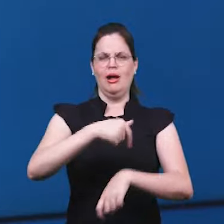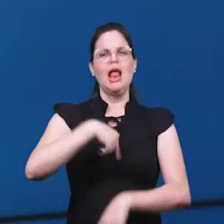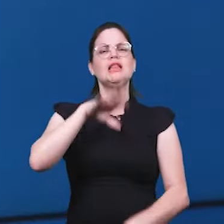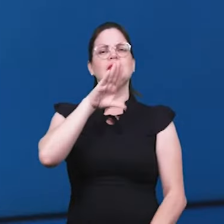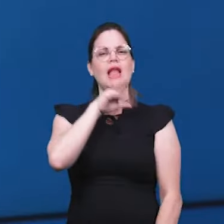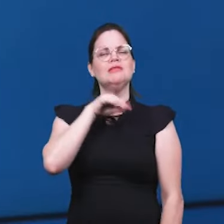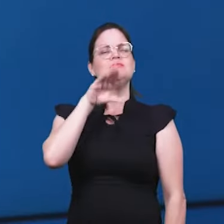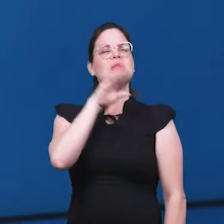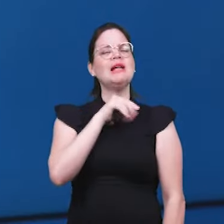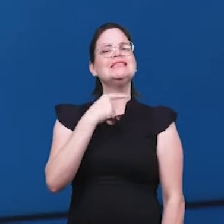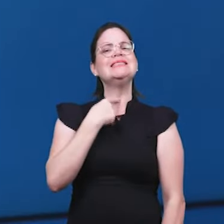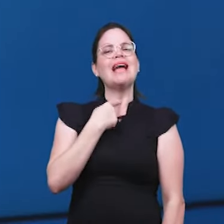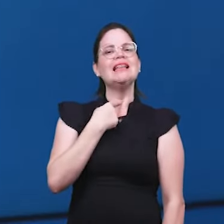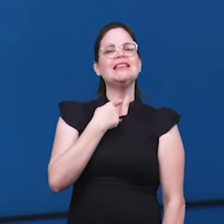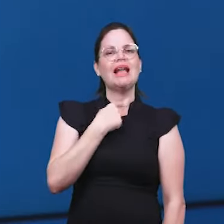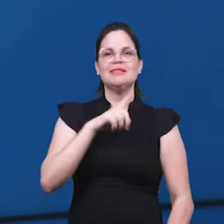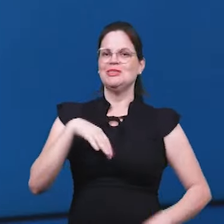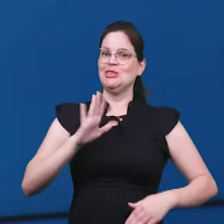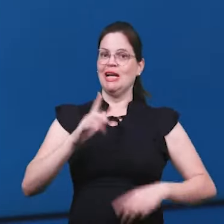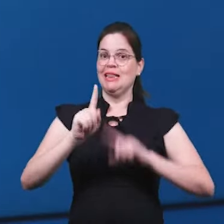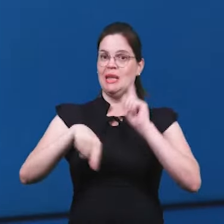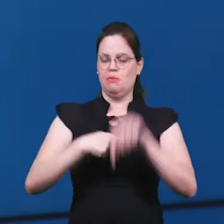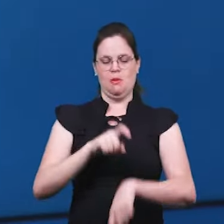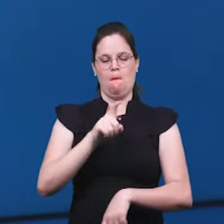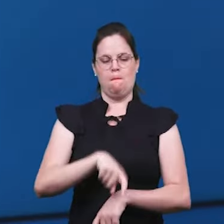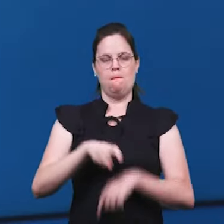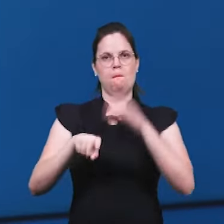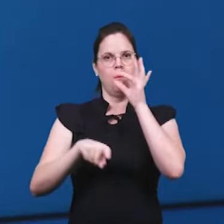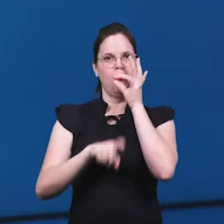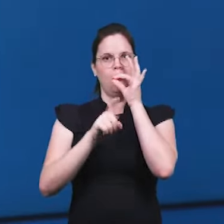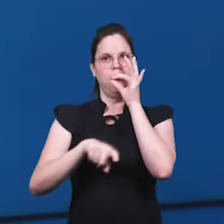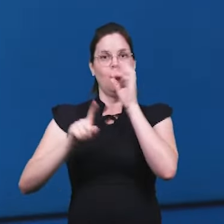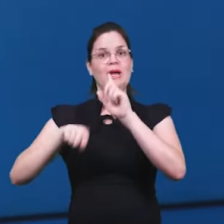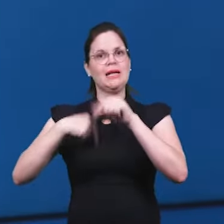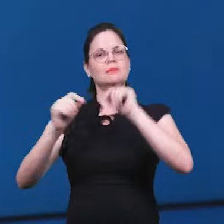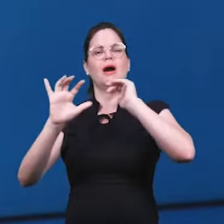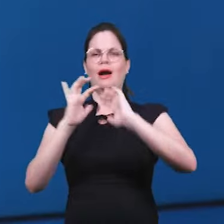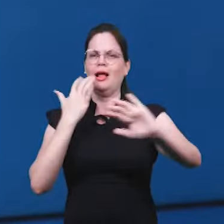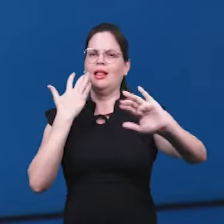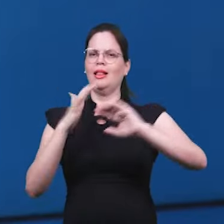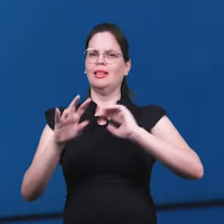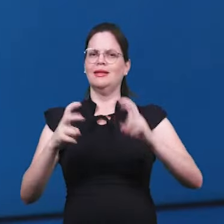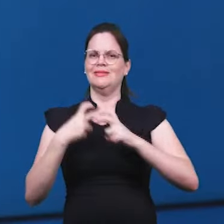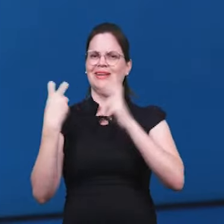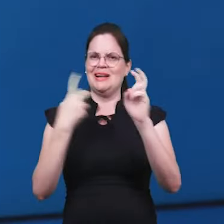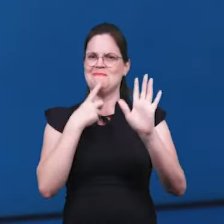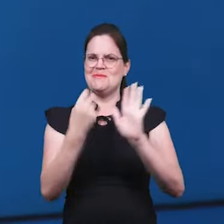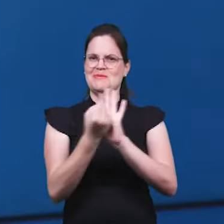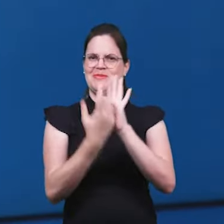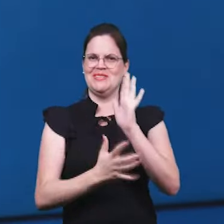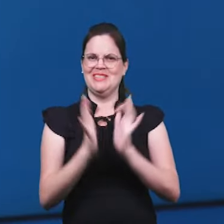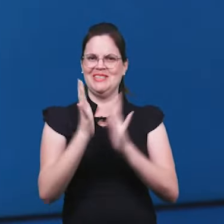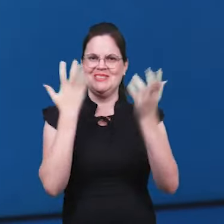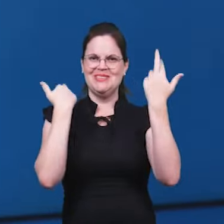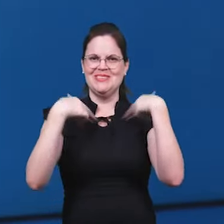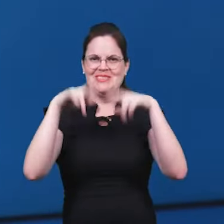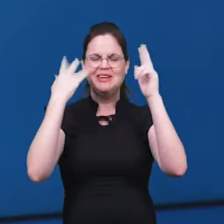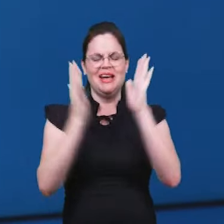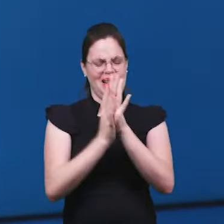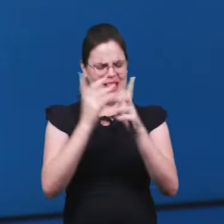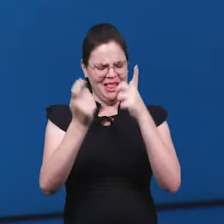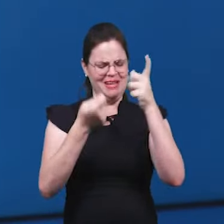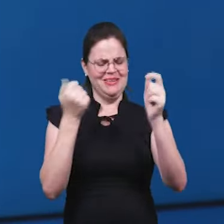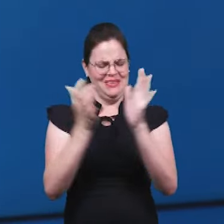né? Ele começou ali a introduzir o louvor e cantando ali o clamor pelo sangue do Cordeiro e dizendo aleluia